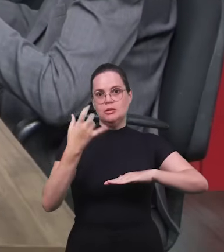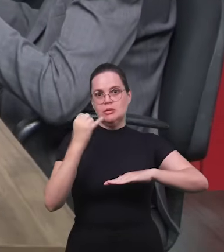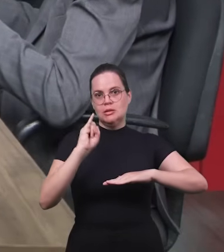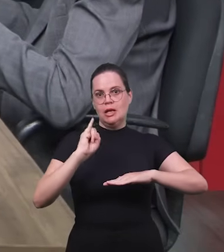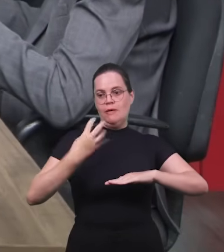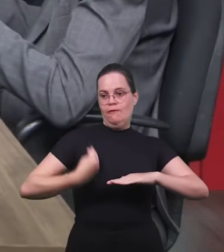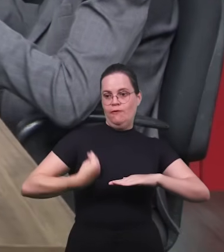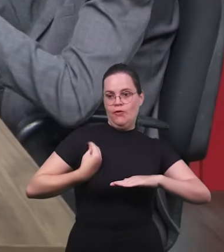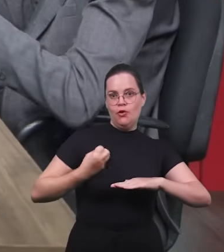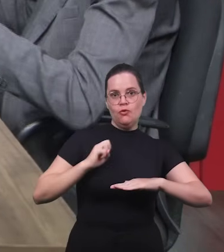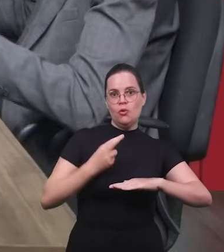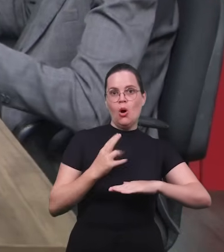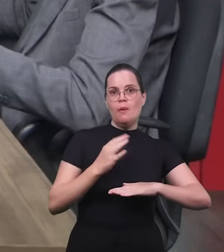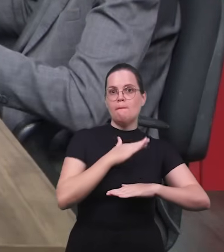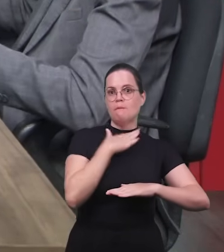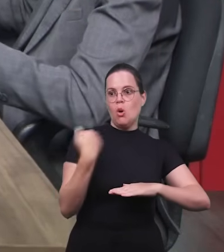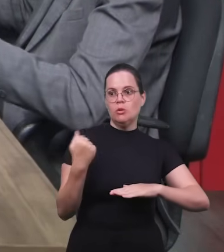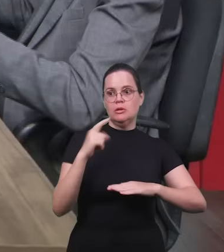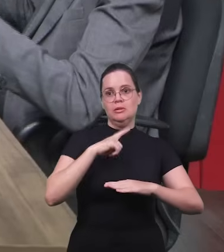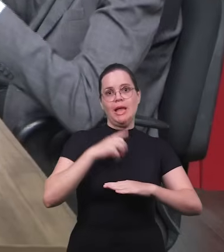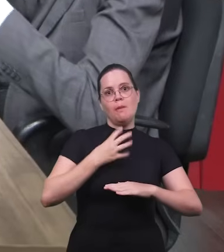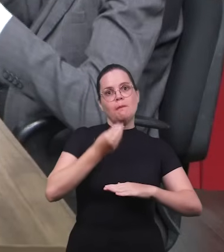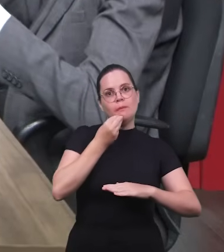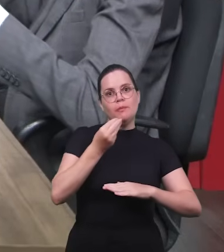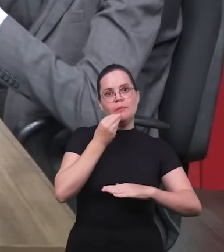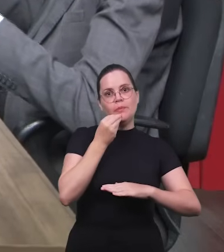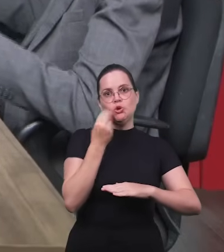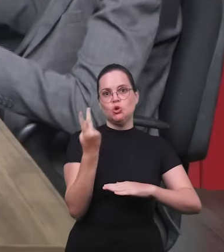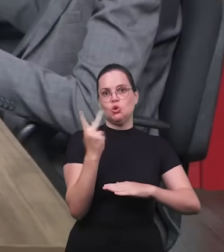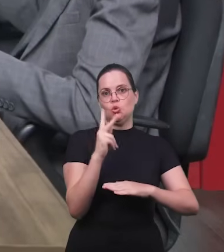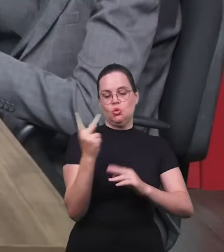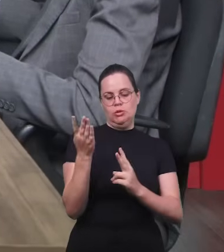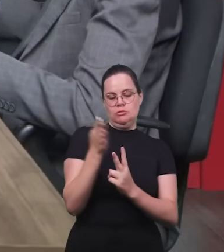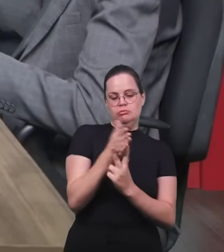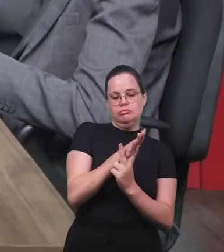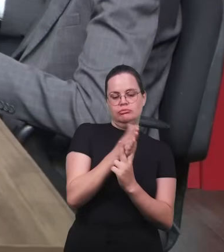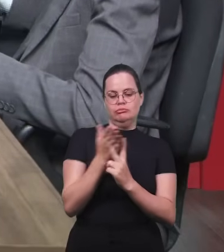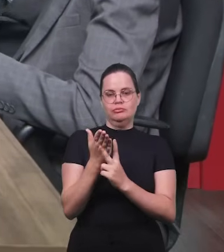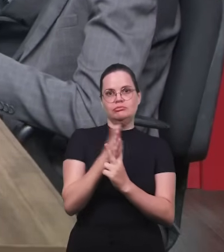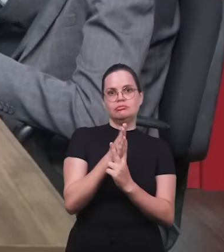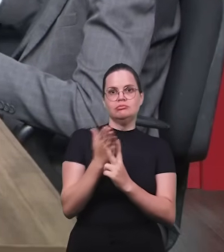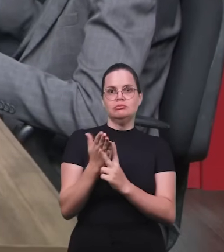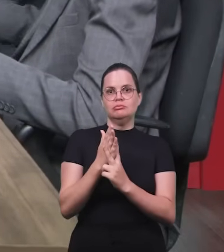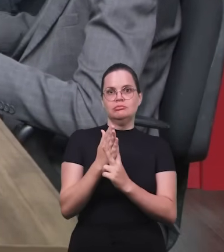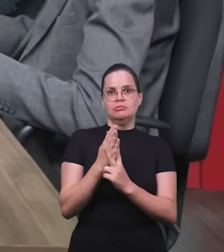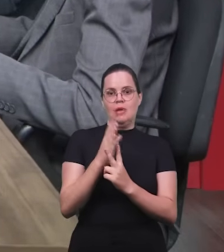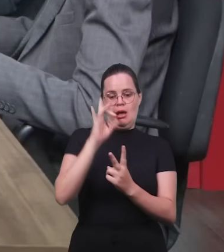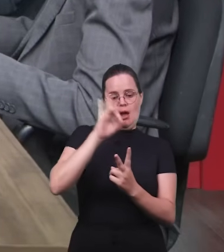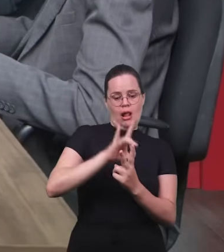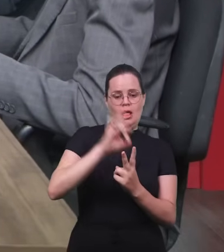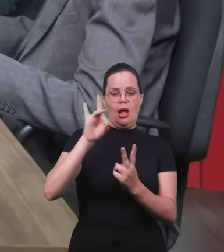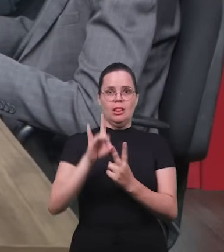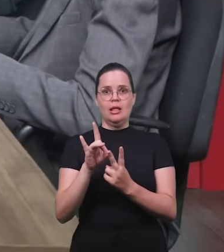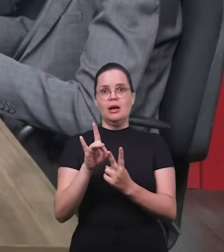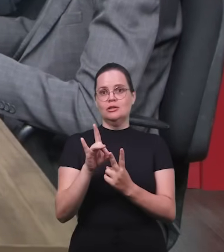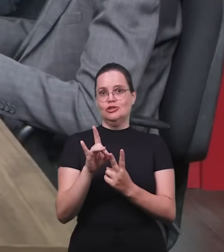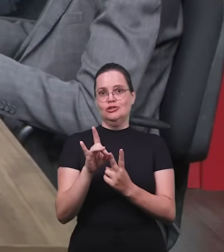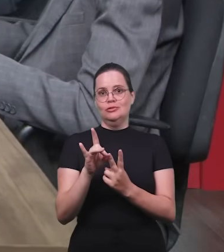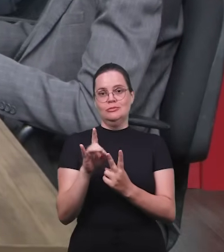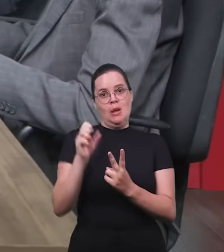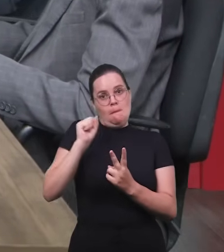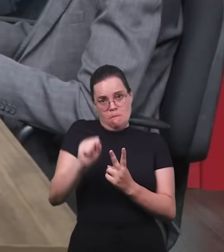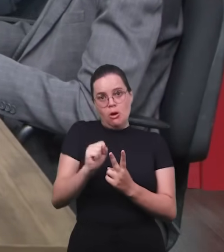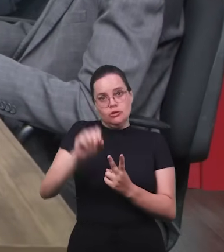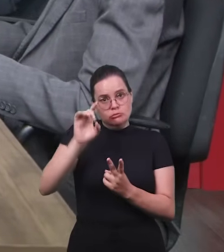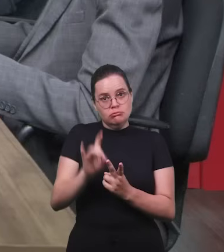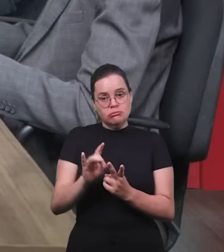ele está morto. Ou seja, antes de nós abrirmos essa caixa, esse gato ele tem duas realidades. Ele precisa, a gente da